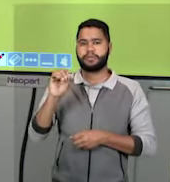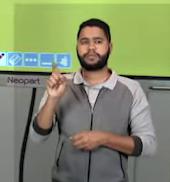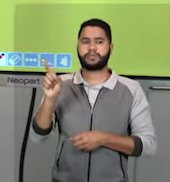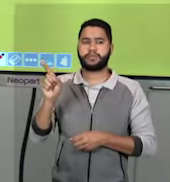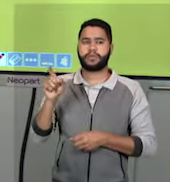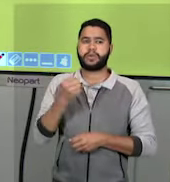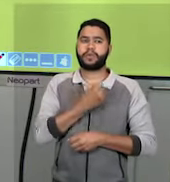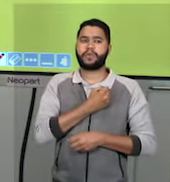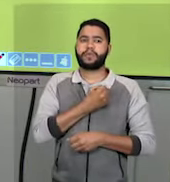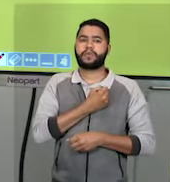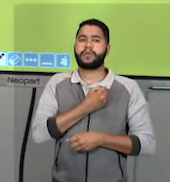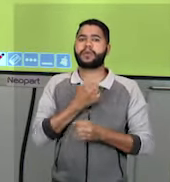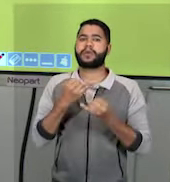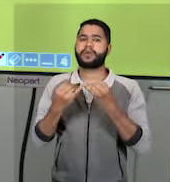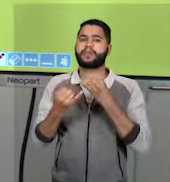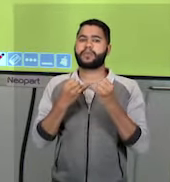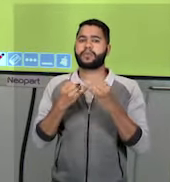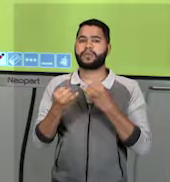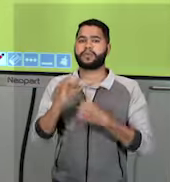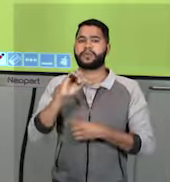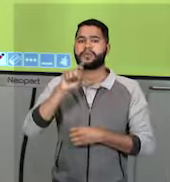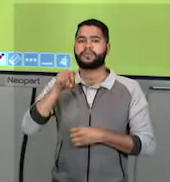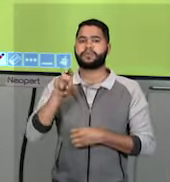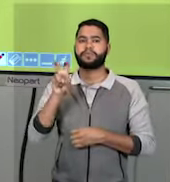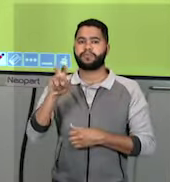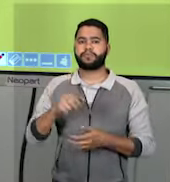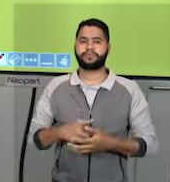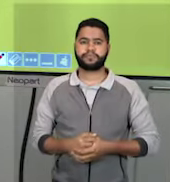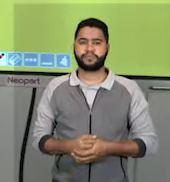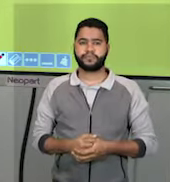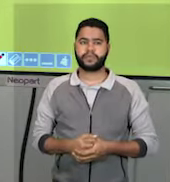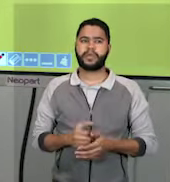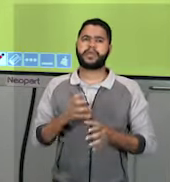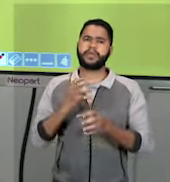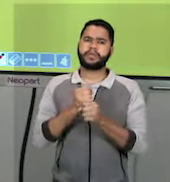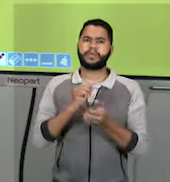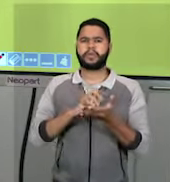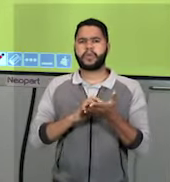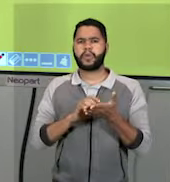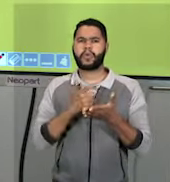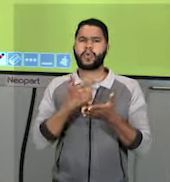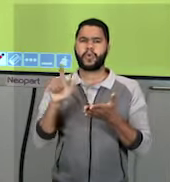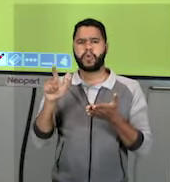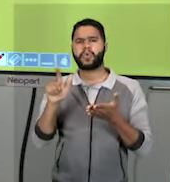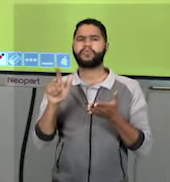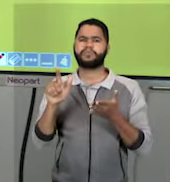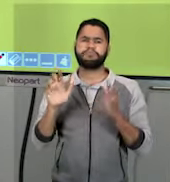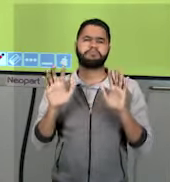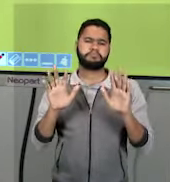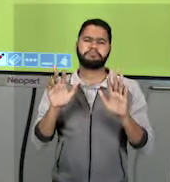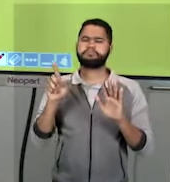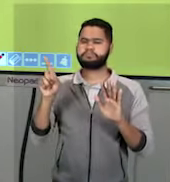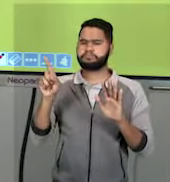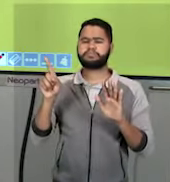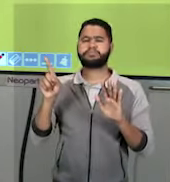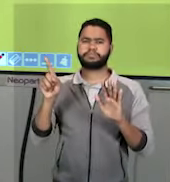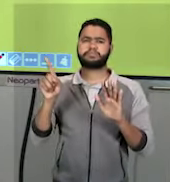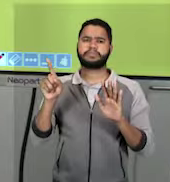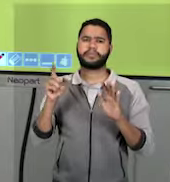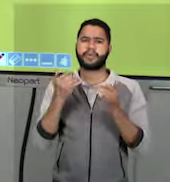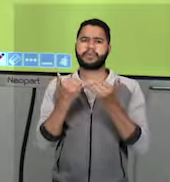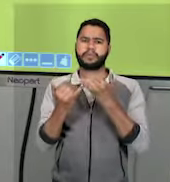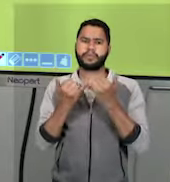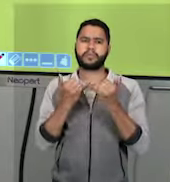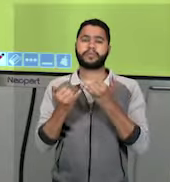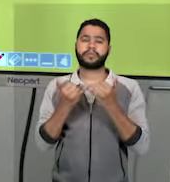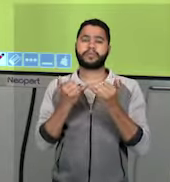um valor aproximado de 0,5. Na calculadora vai dar outras casas decimais, mas aqui vamos aproximar esse